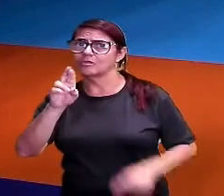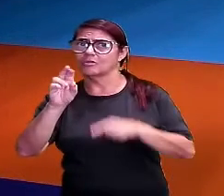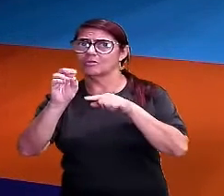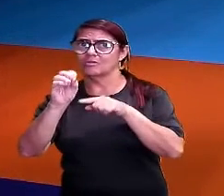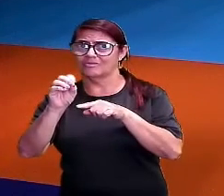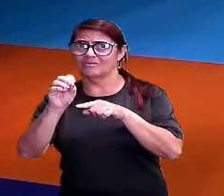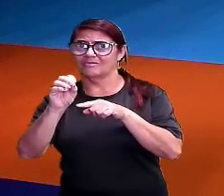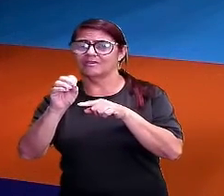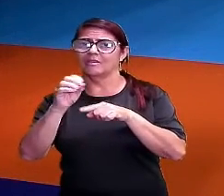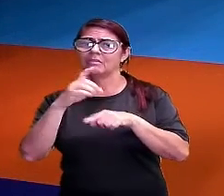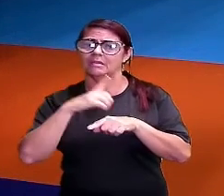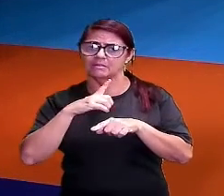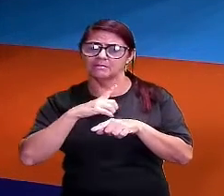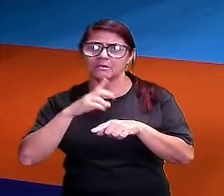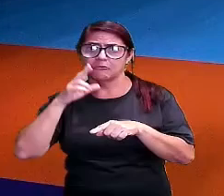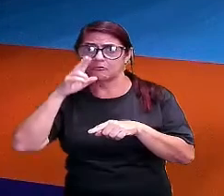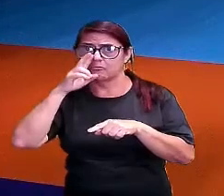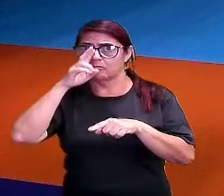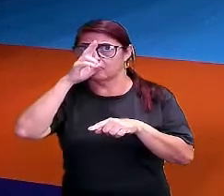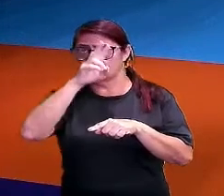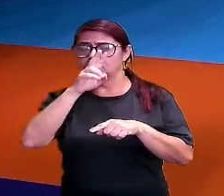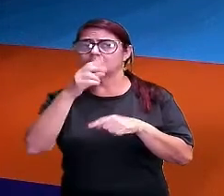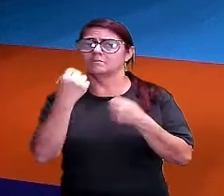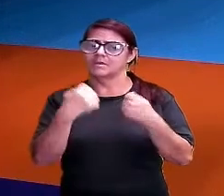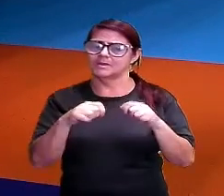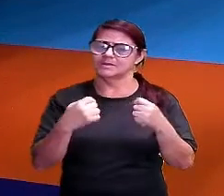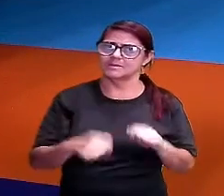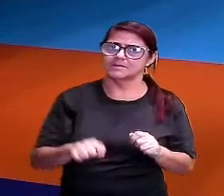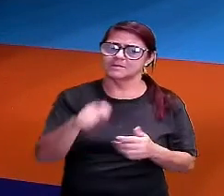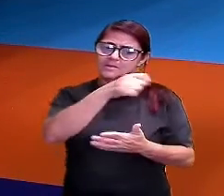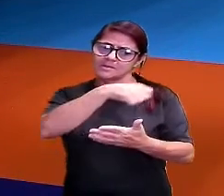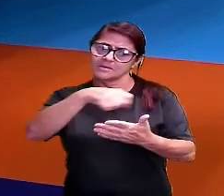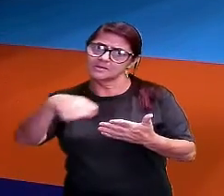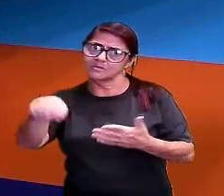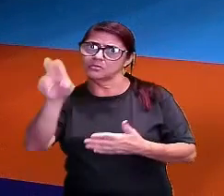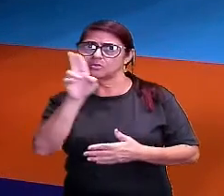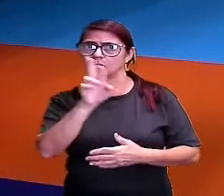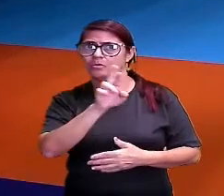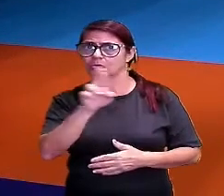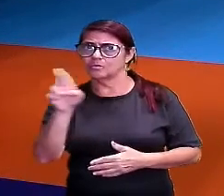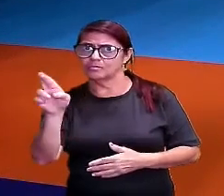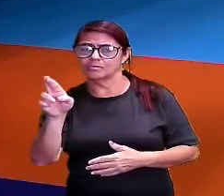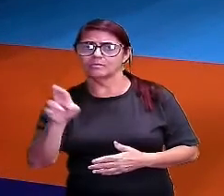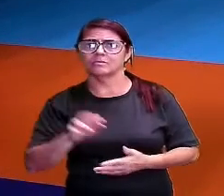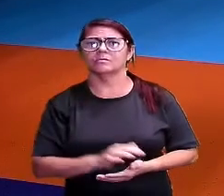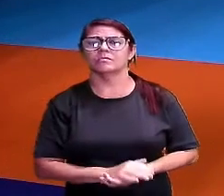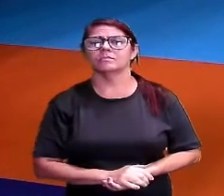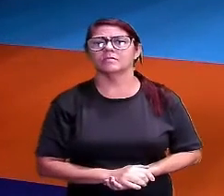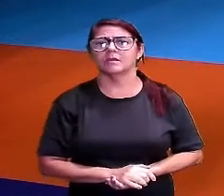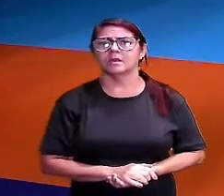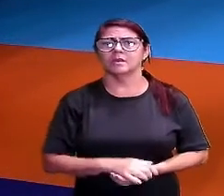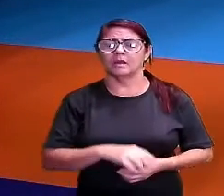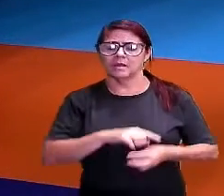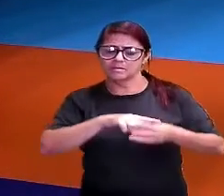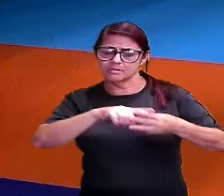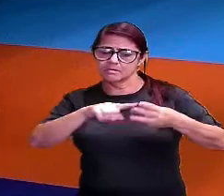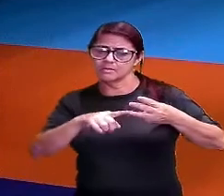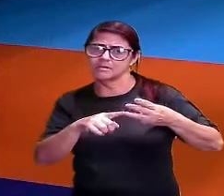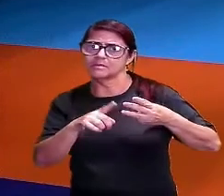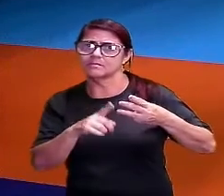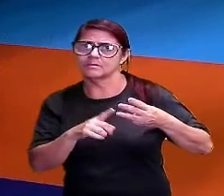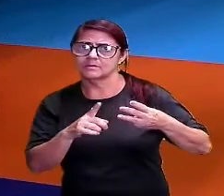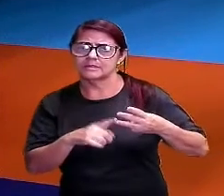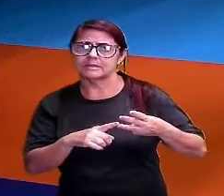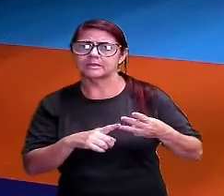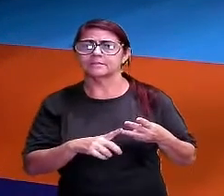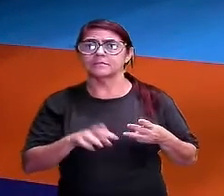então é necessário o uso das duas letrinhas R. E a terceira regrinha diz assim pra